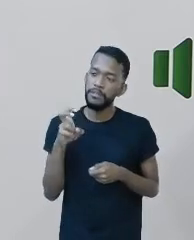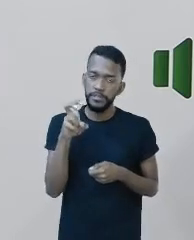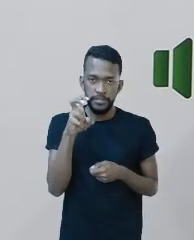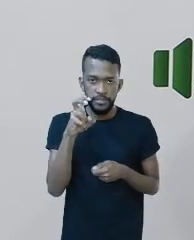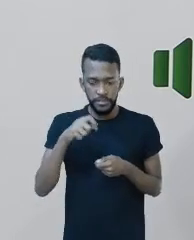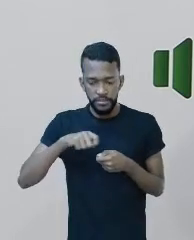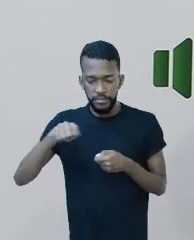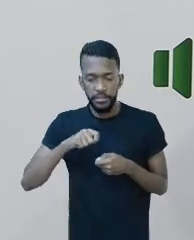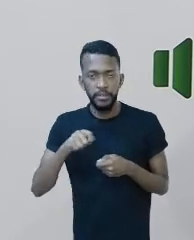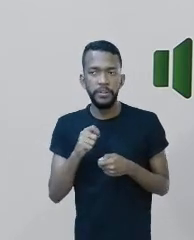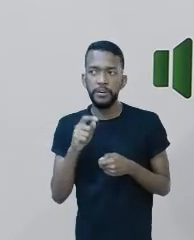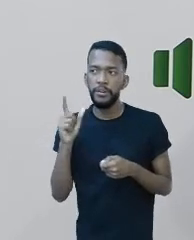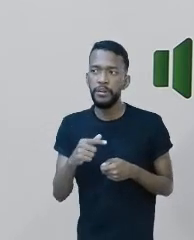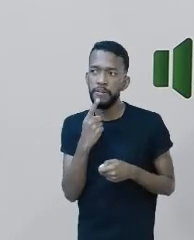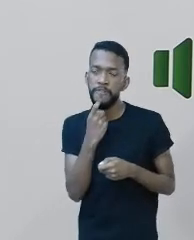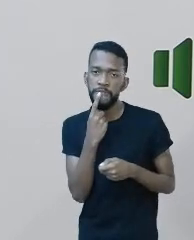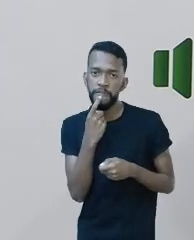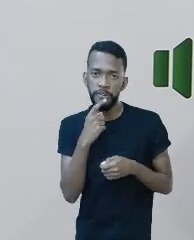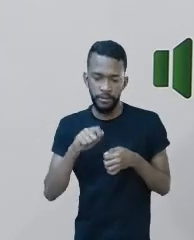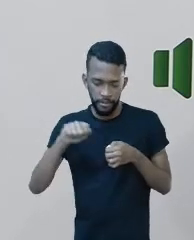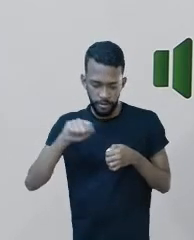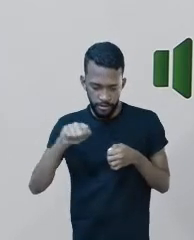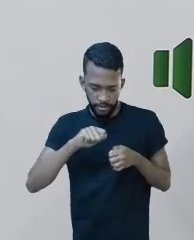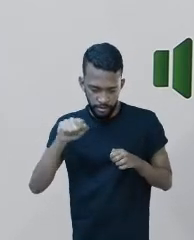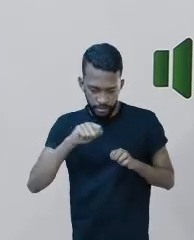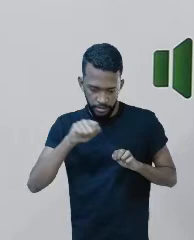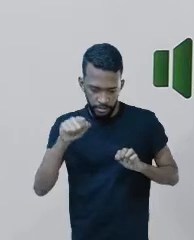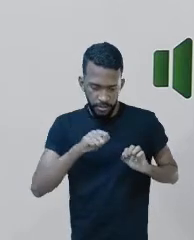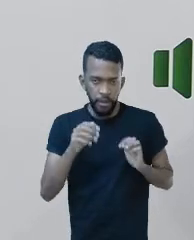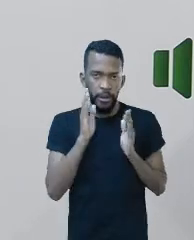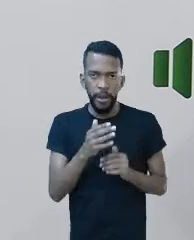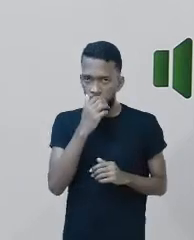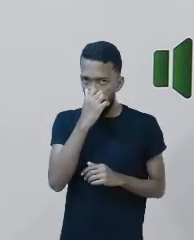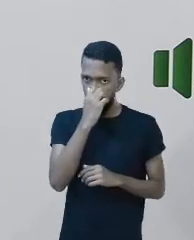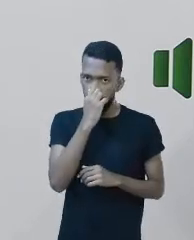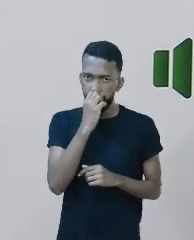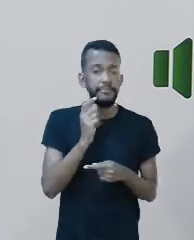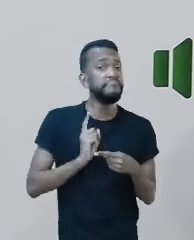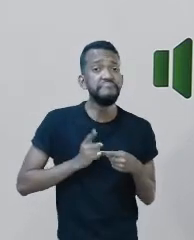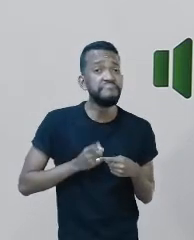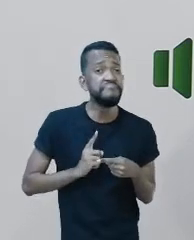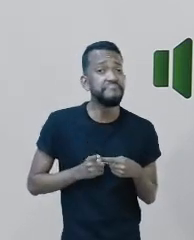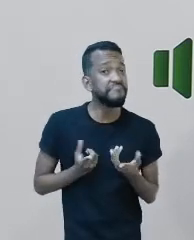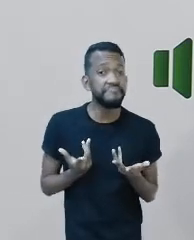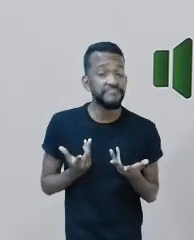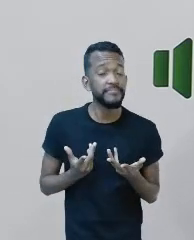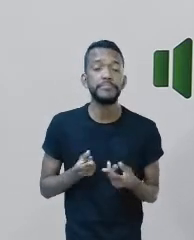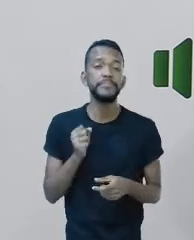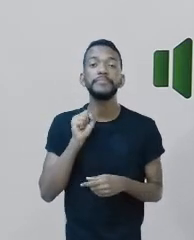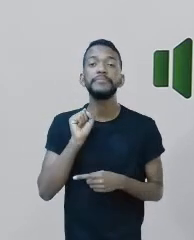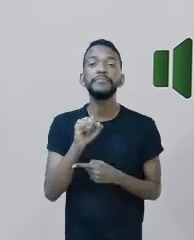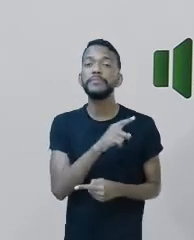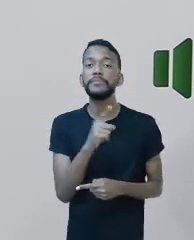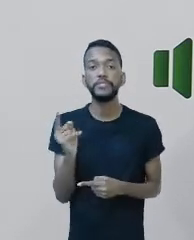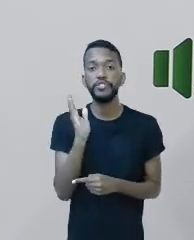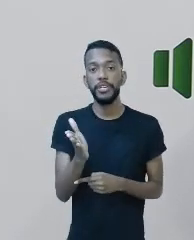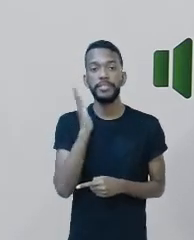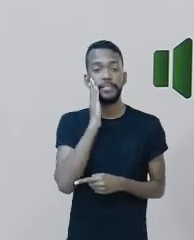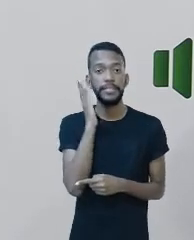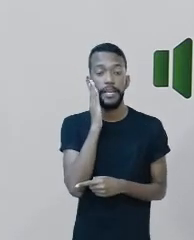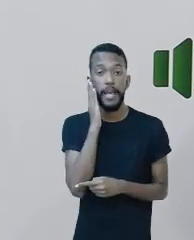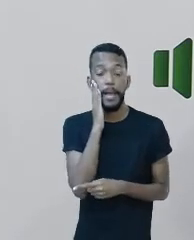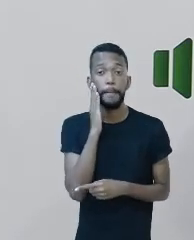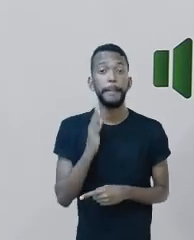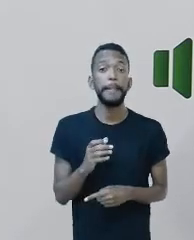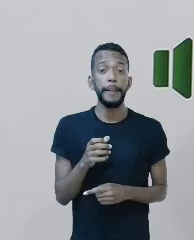5 palitinhos pintados de vermelho. E para que isso, hein, professora? Porque se vocês sabem, o